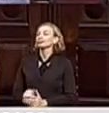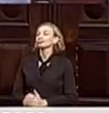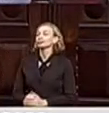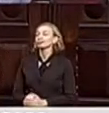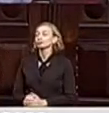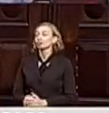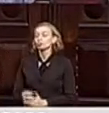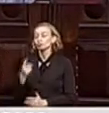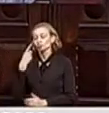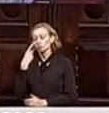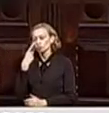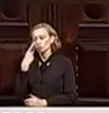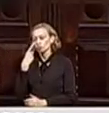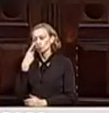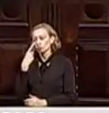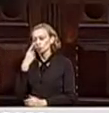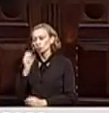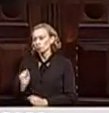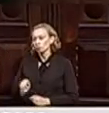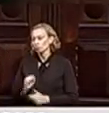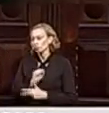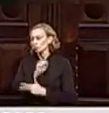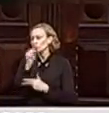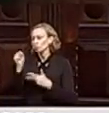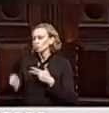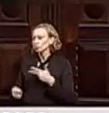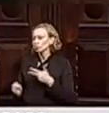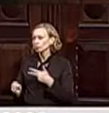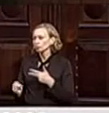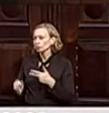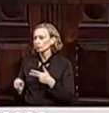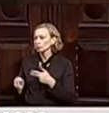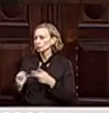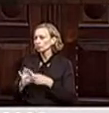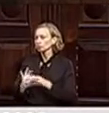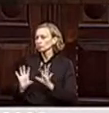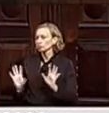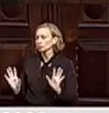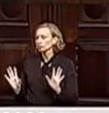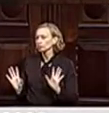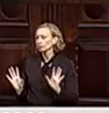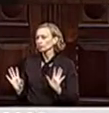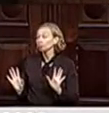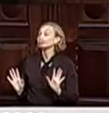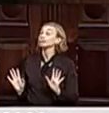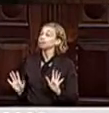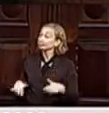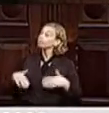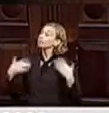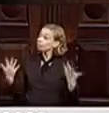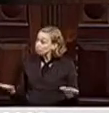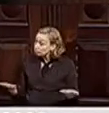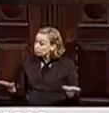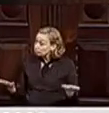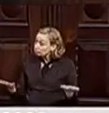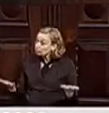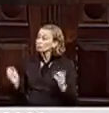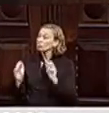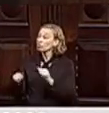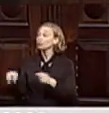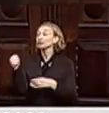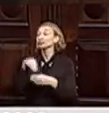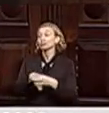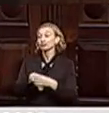de ver o poder legislativo aberto. Então, podemos votar.